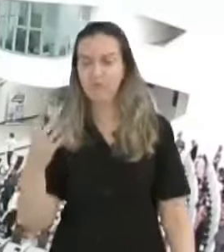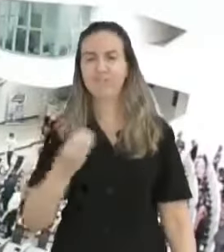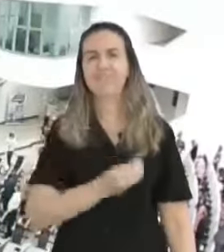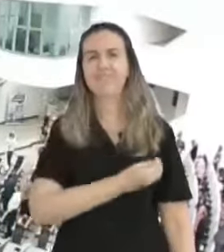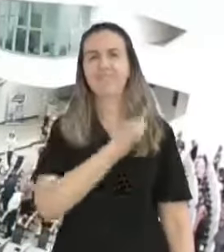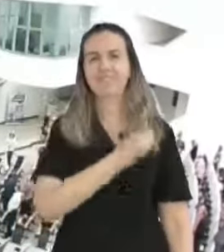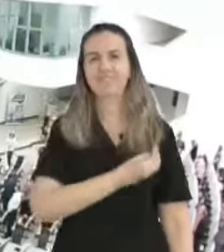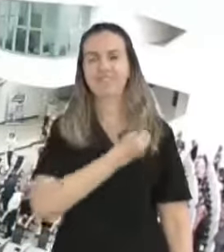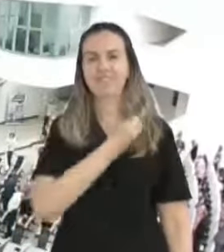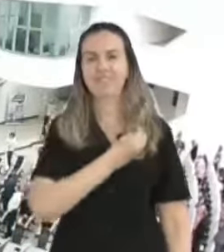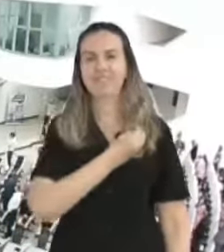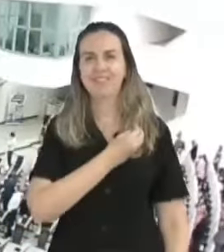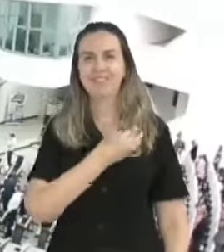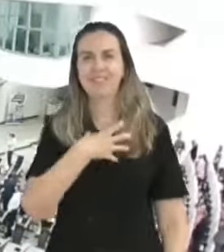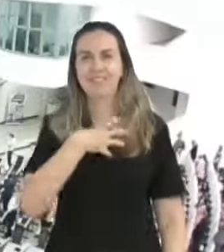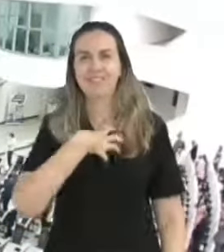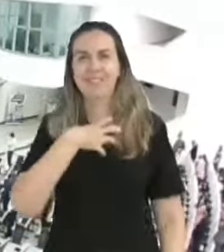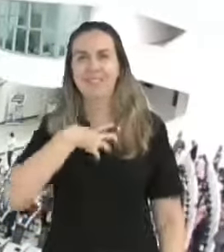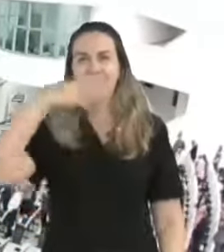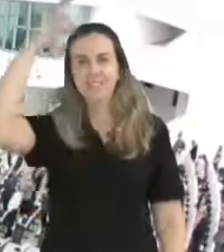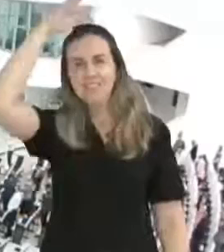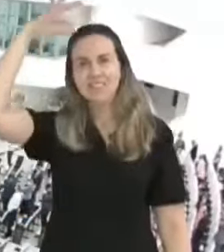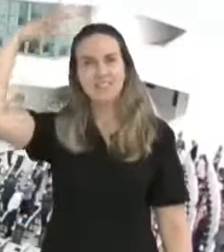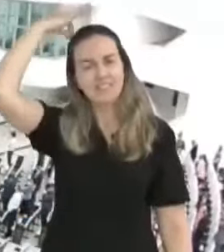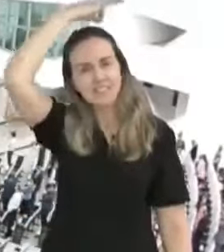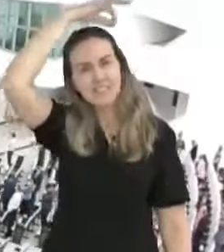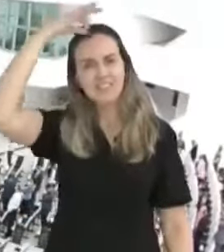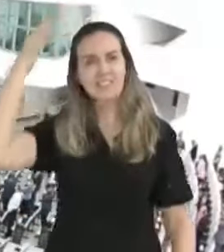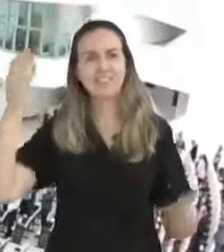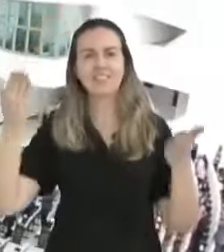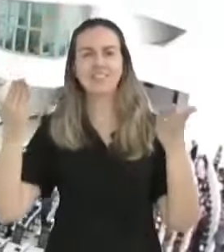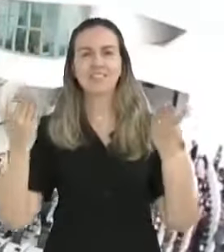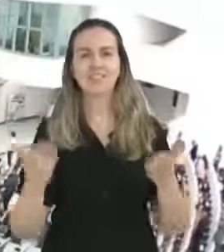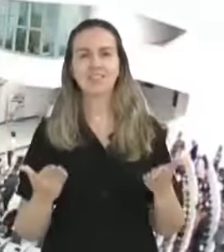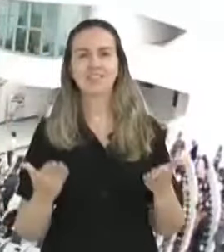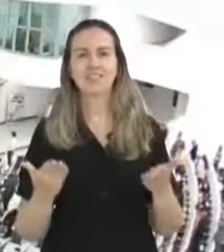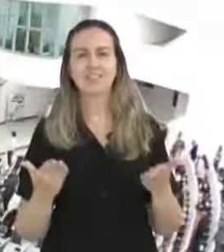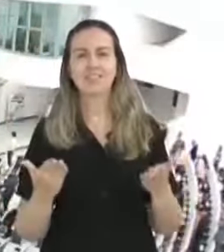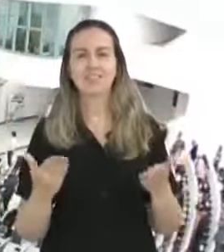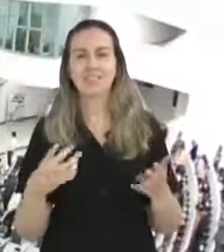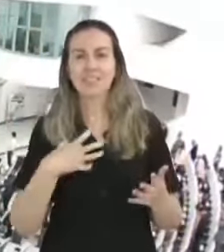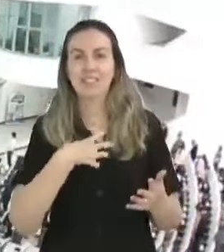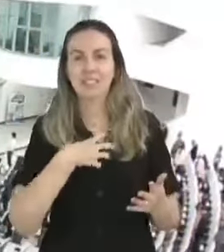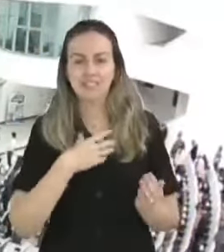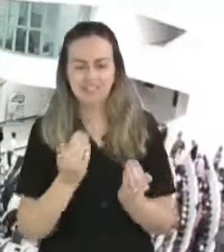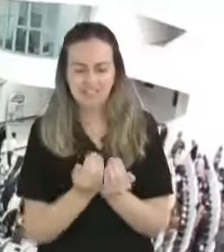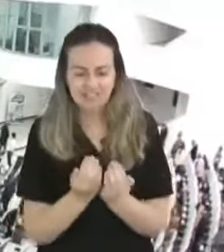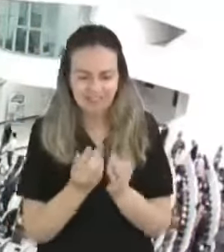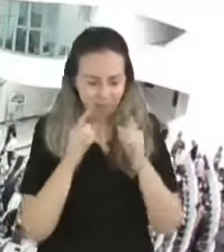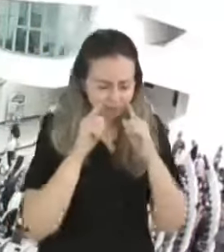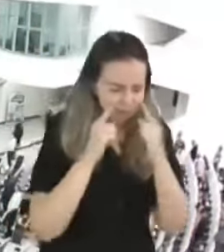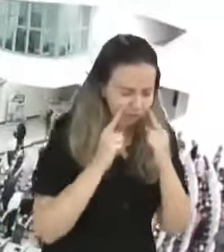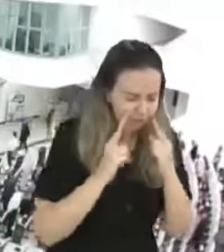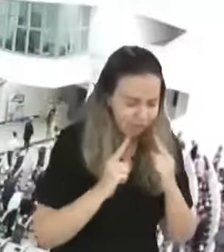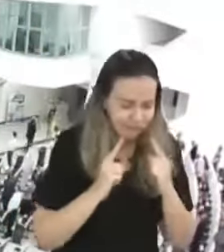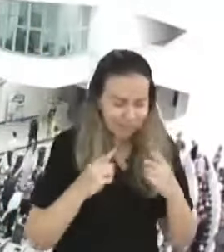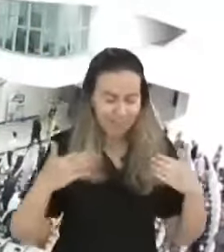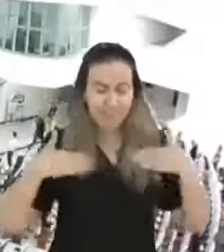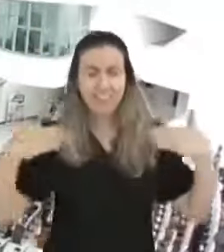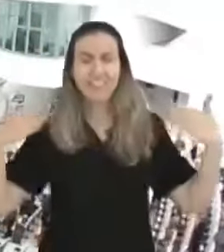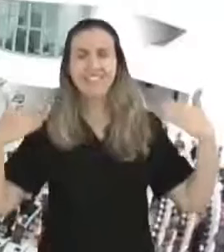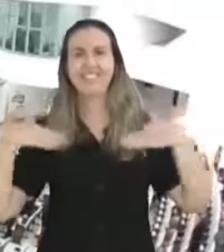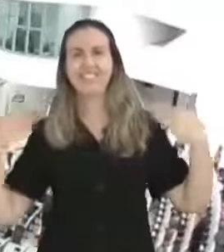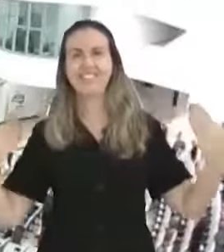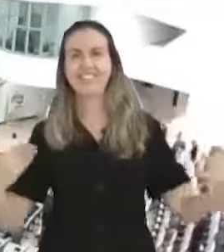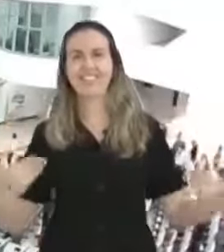Já vem falando em novas línguas. Eu já vejo gente falando em novas línguas. Eu já vendo crente chorando, eu já estou